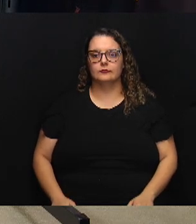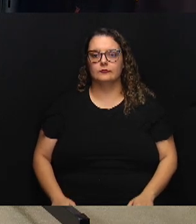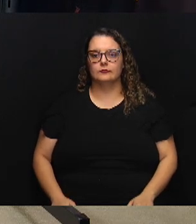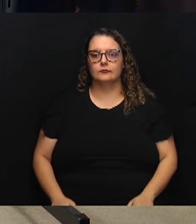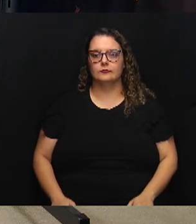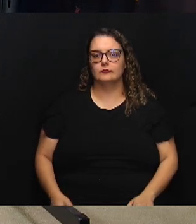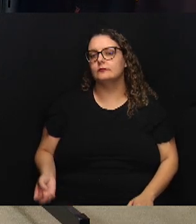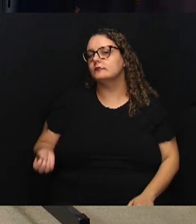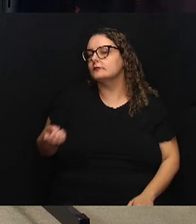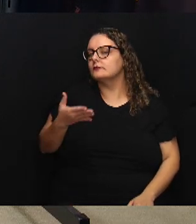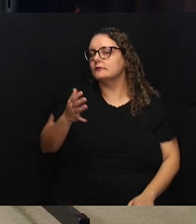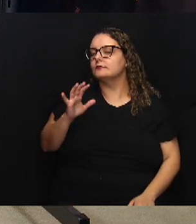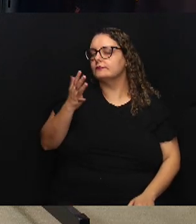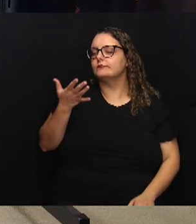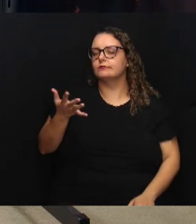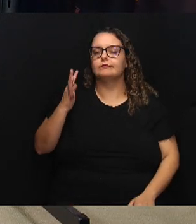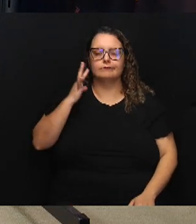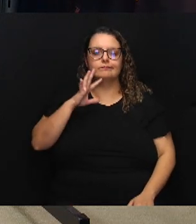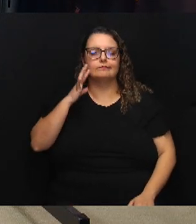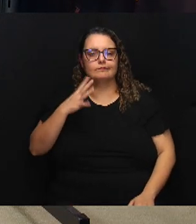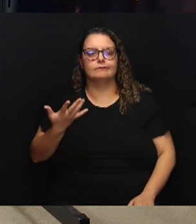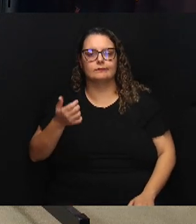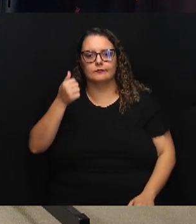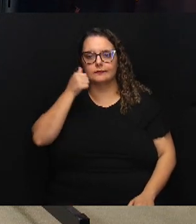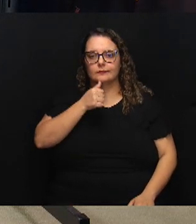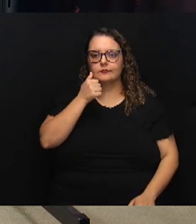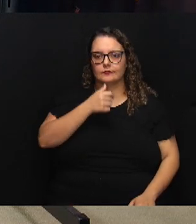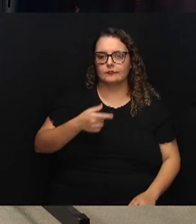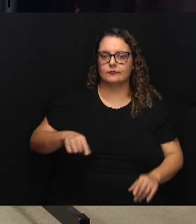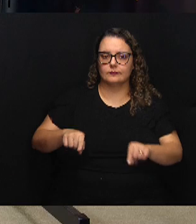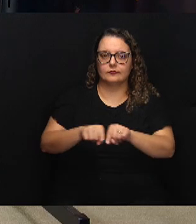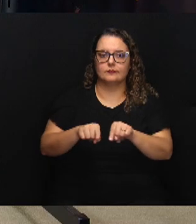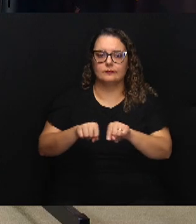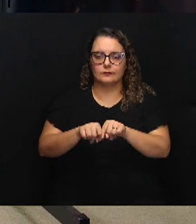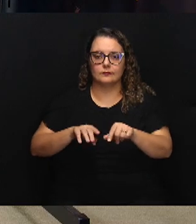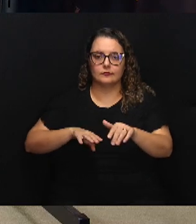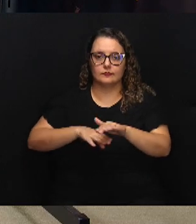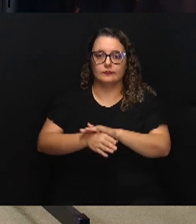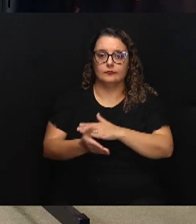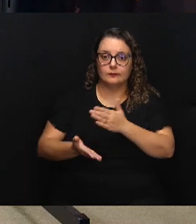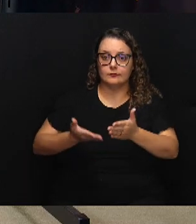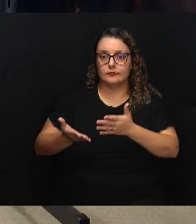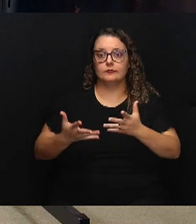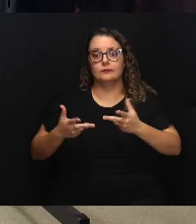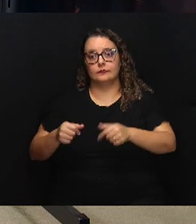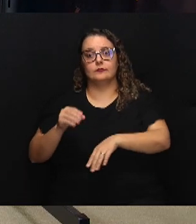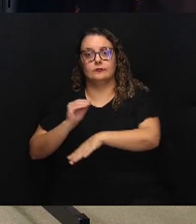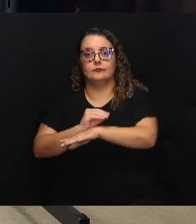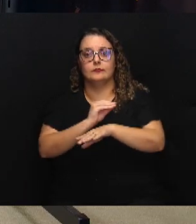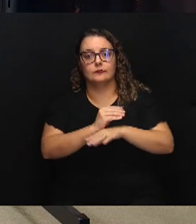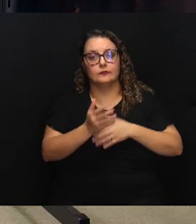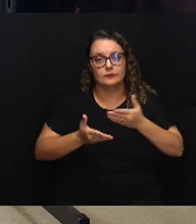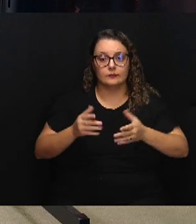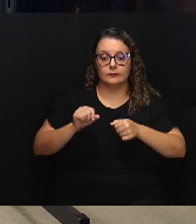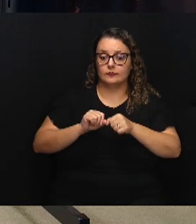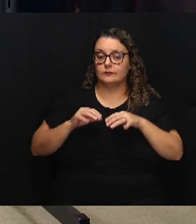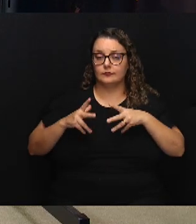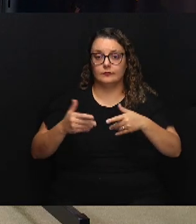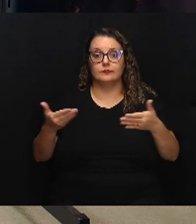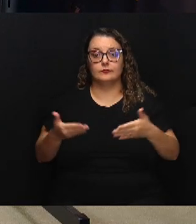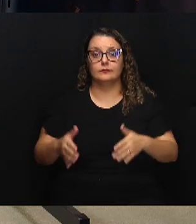esse novo que está acontecendo, né, das mulheres que estão acostumadas a lidar com tudo, a dar conta de tudo, a fazer tudo